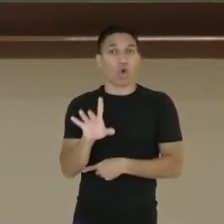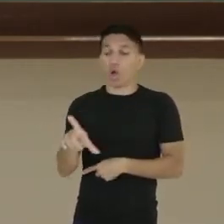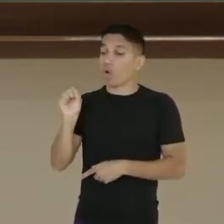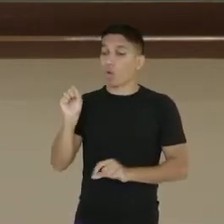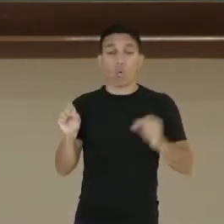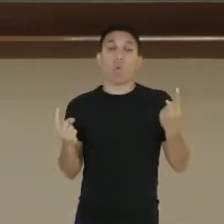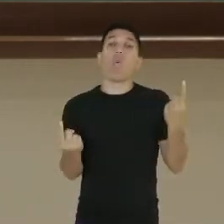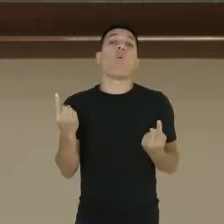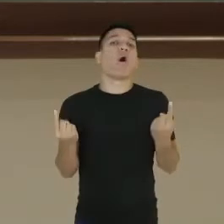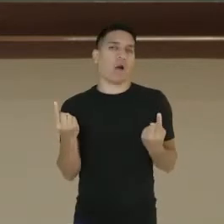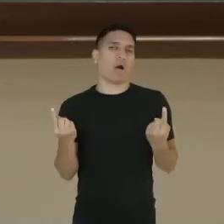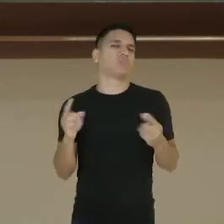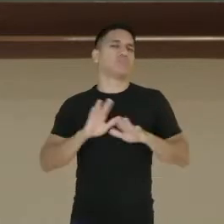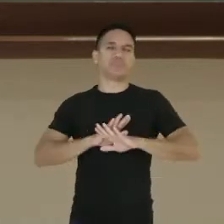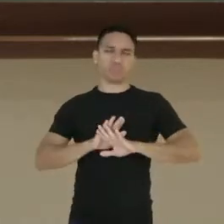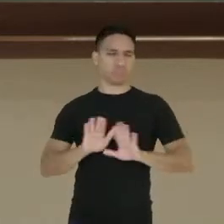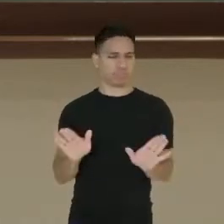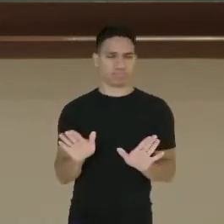só é o suficiente